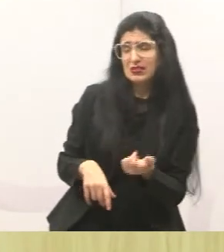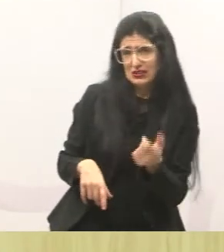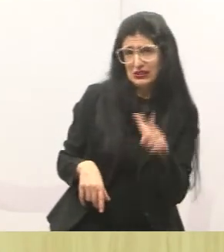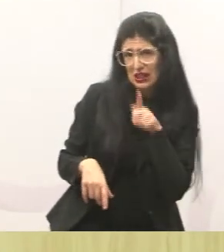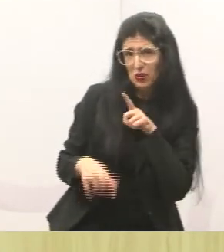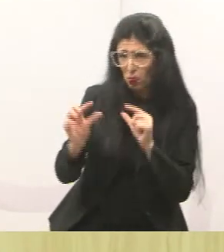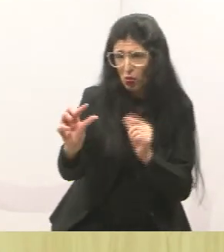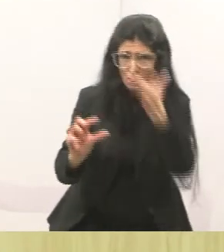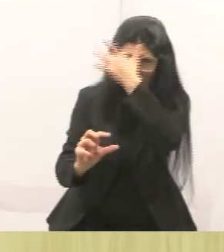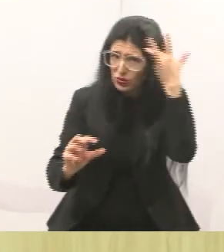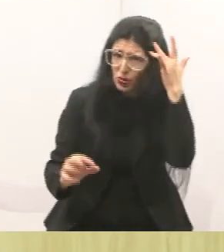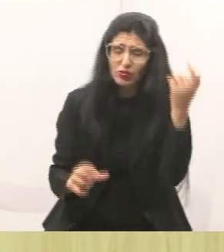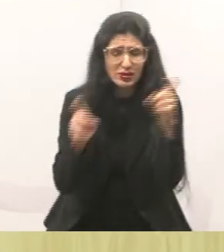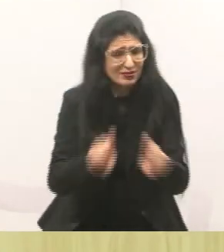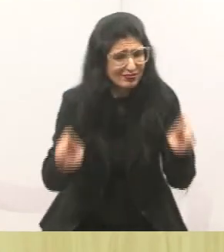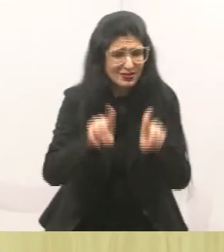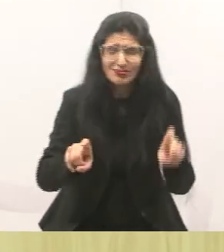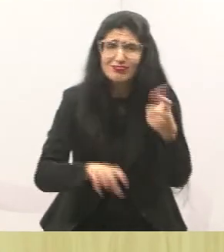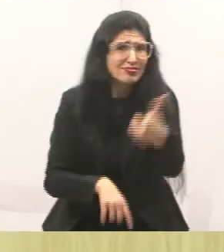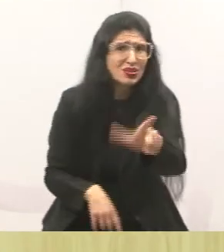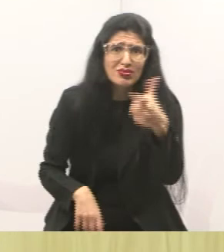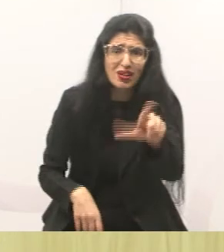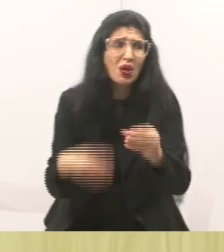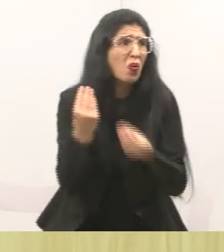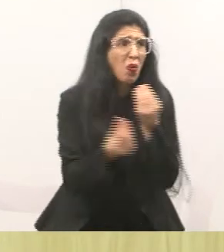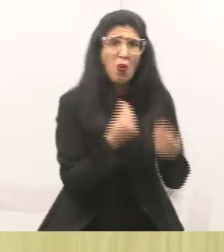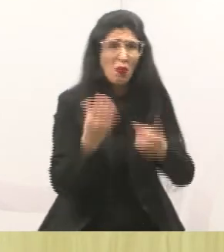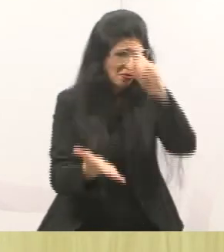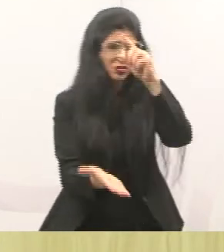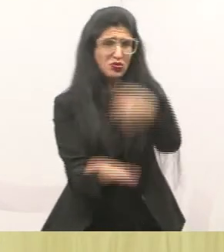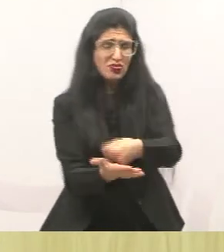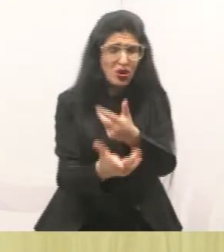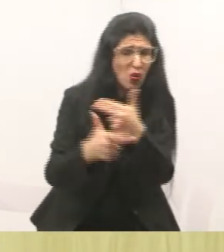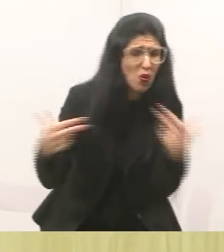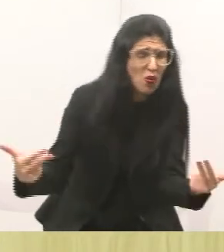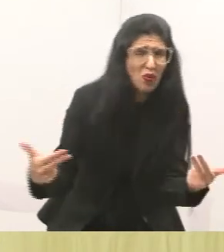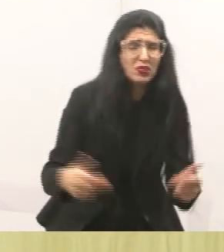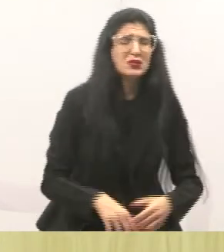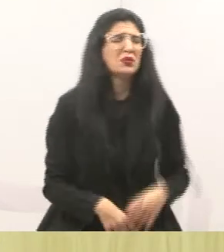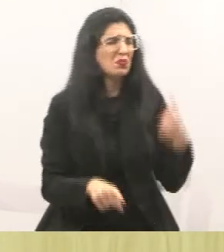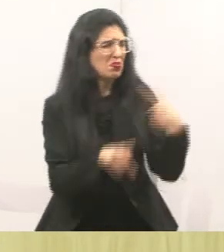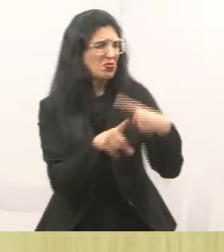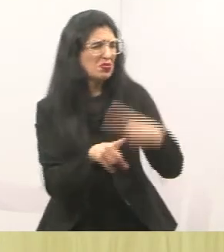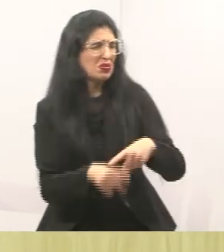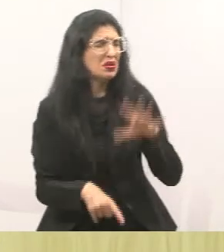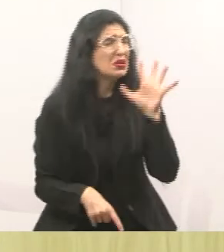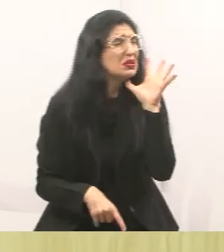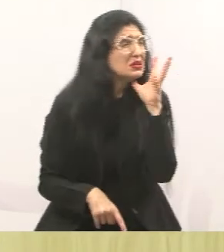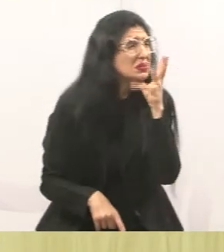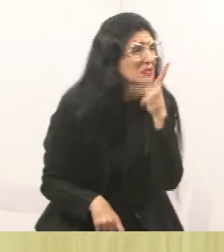residência, além do que a devolutiva se tornou mais morosa que o atendimento presencial.